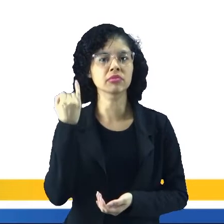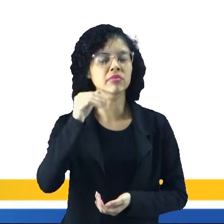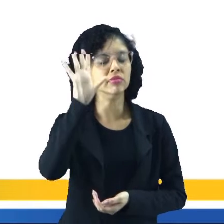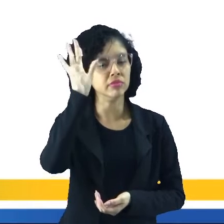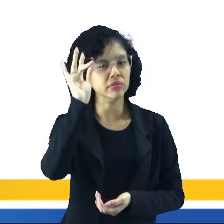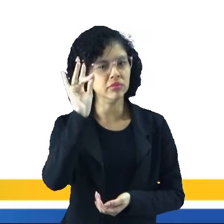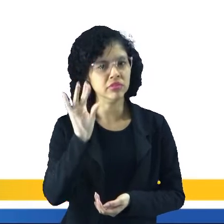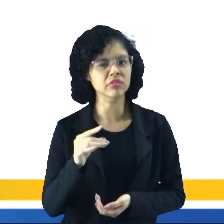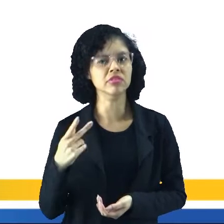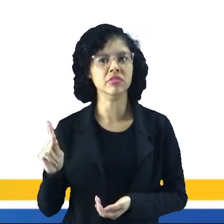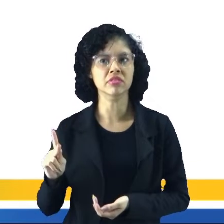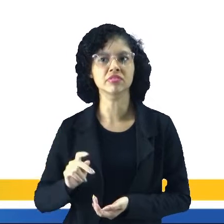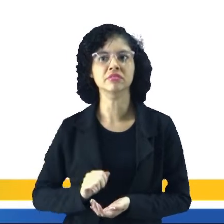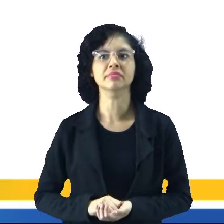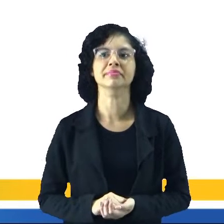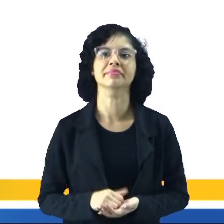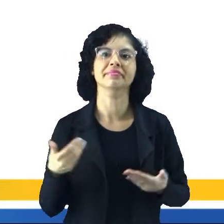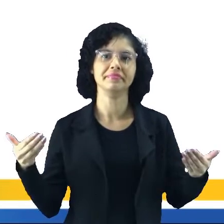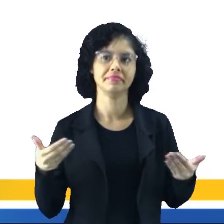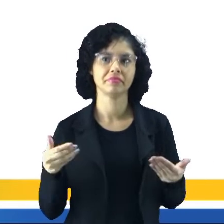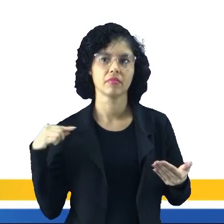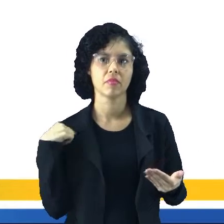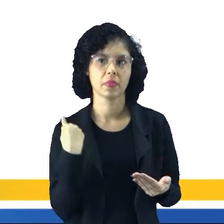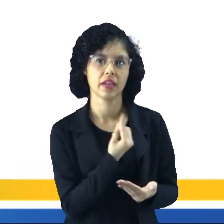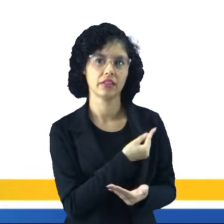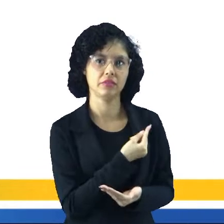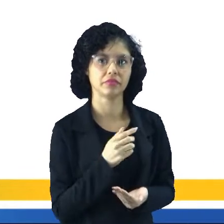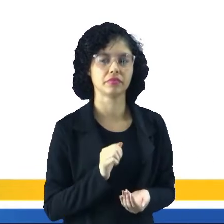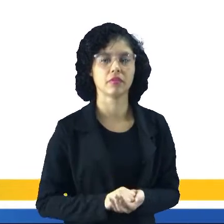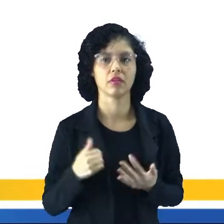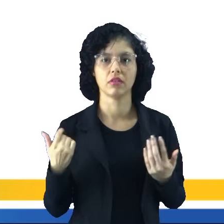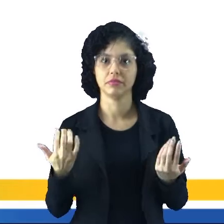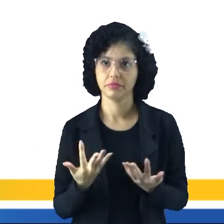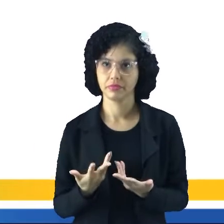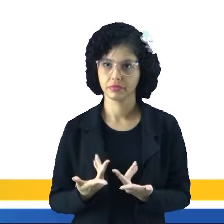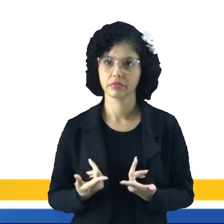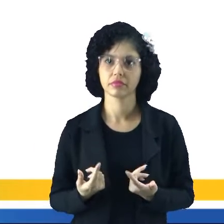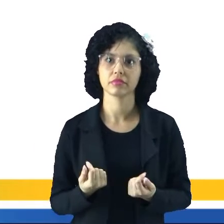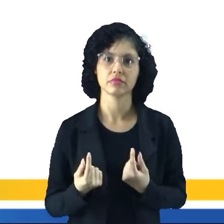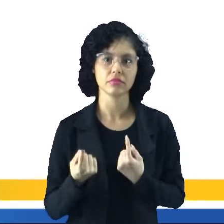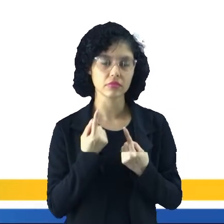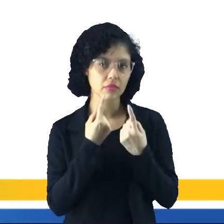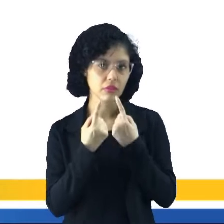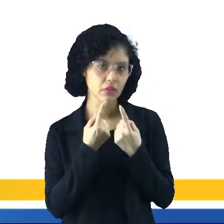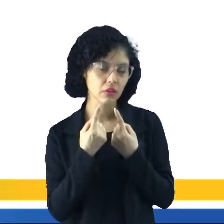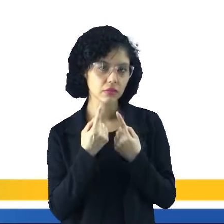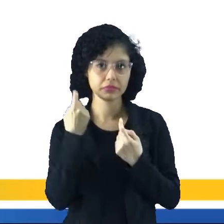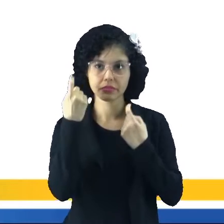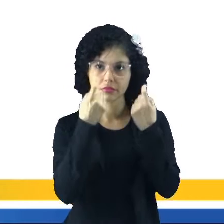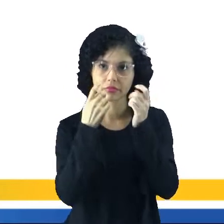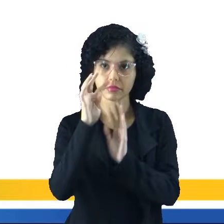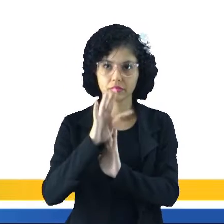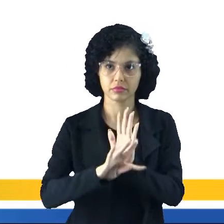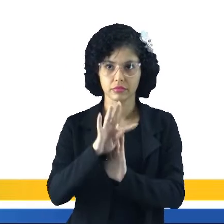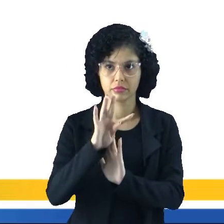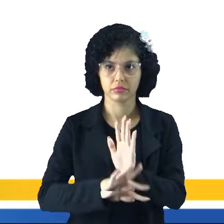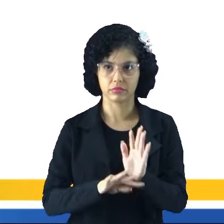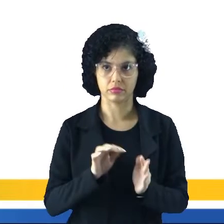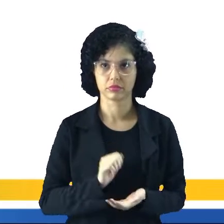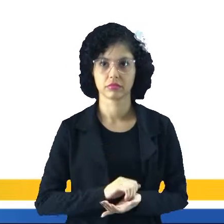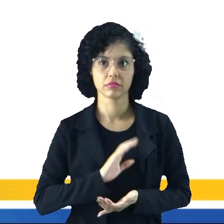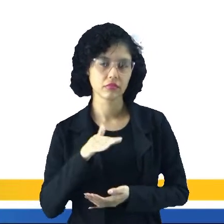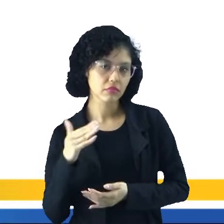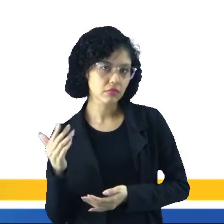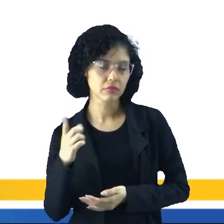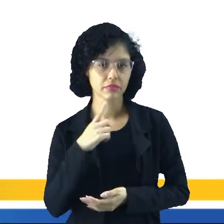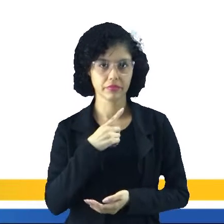delas, né? E hoje nós vamos trabalhar especificamente dentro da habilidade a associar vocábulos e expressões de um texto, né? Porque quando a